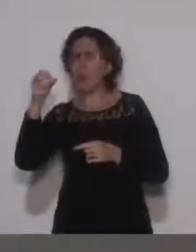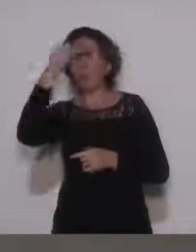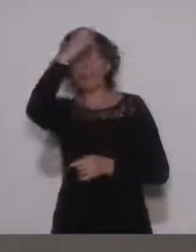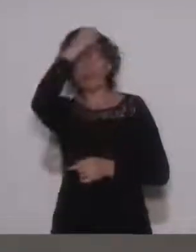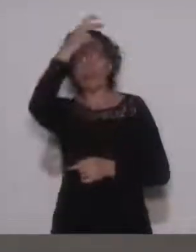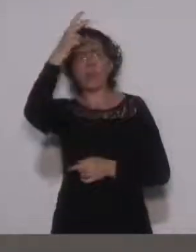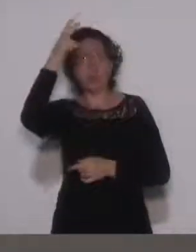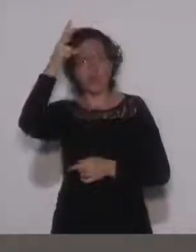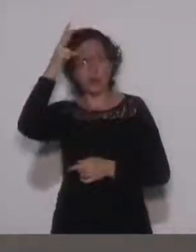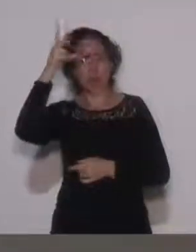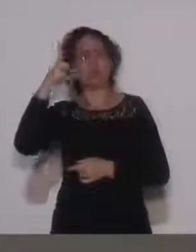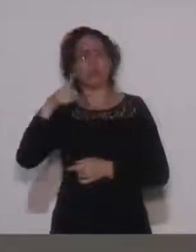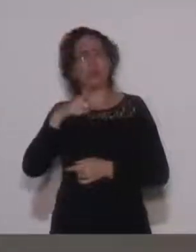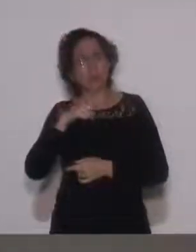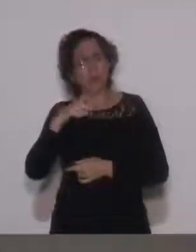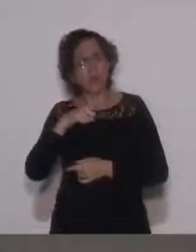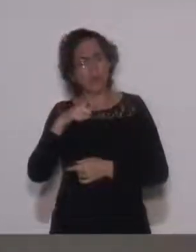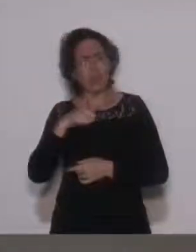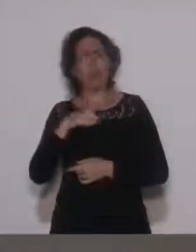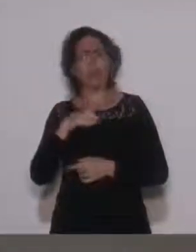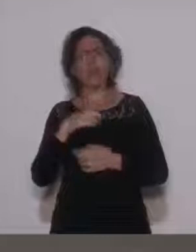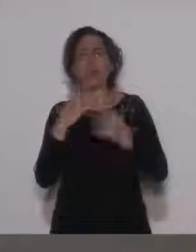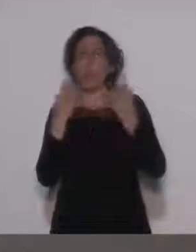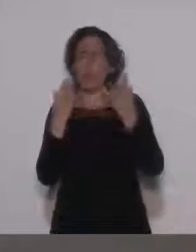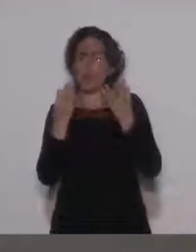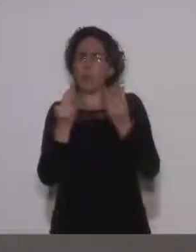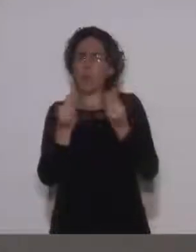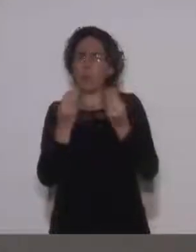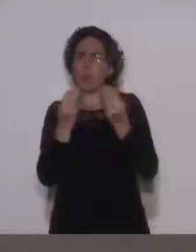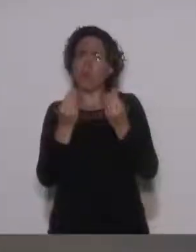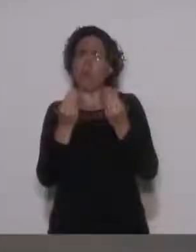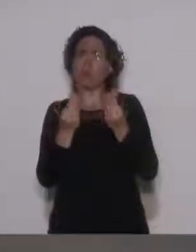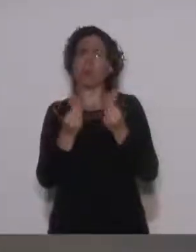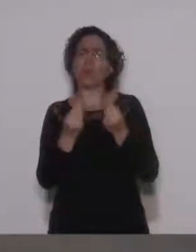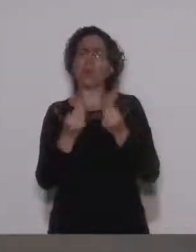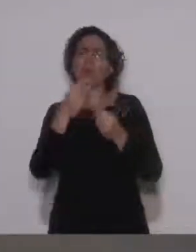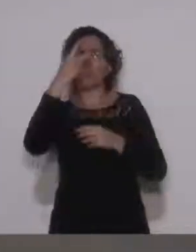ela tem muitos, aqui eu faço questão de destacar